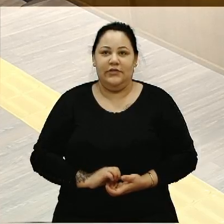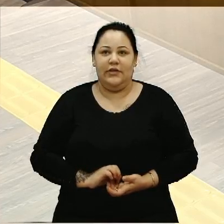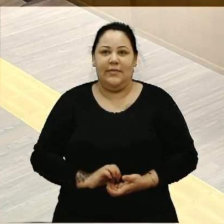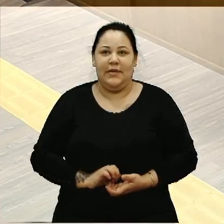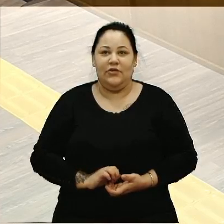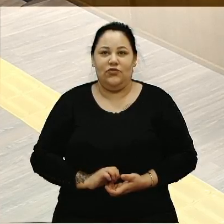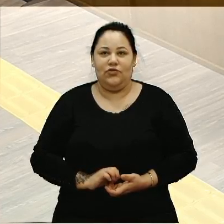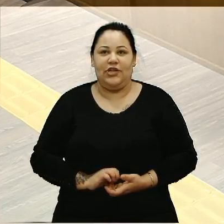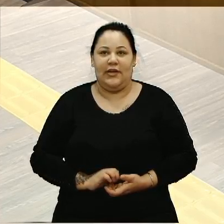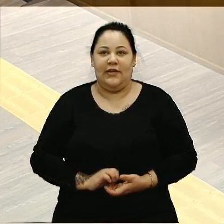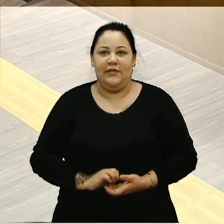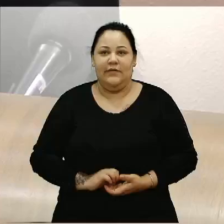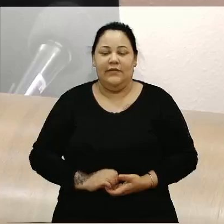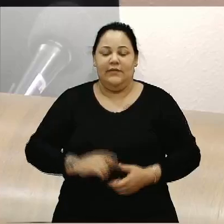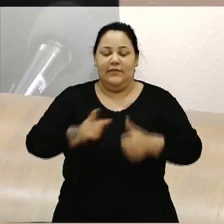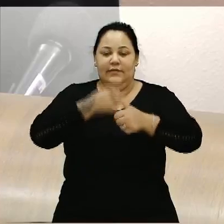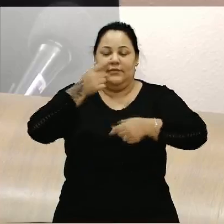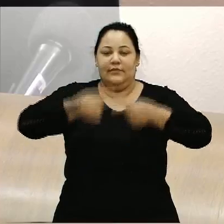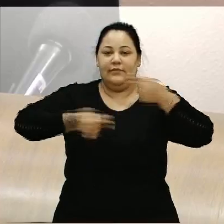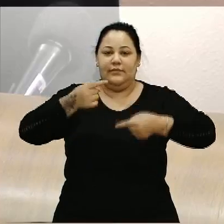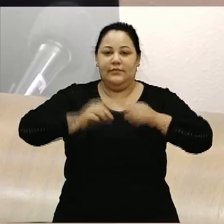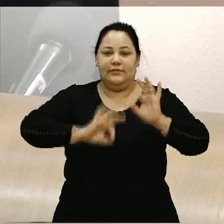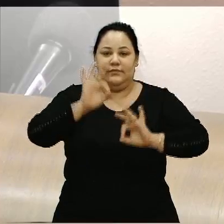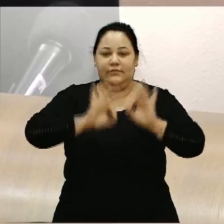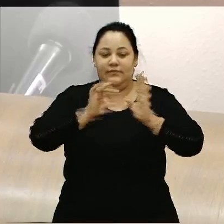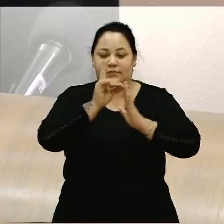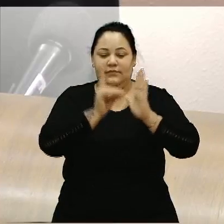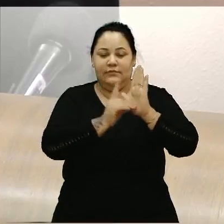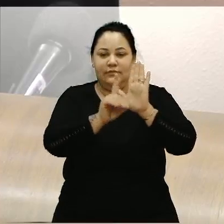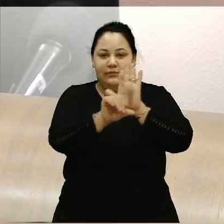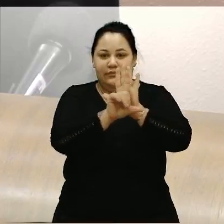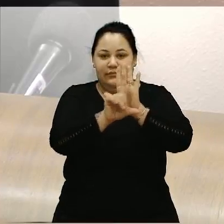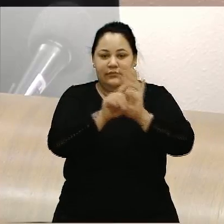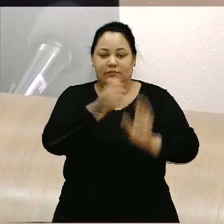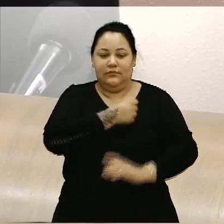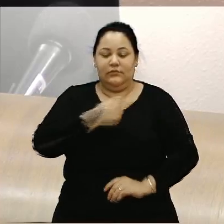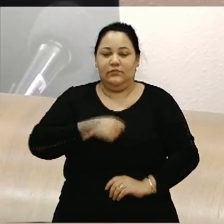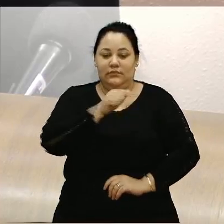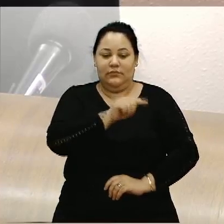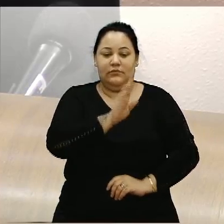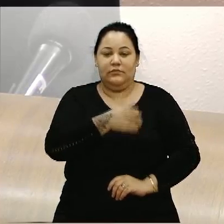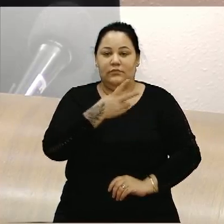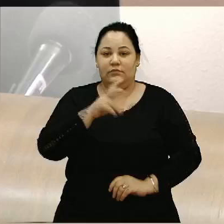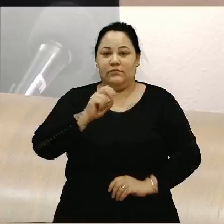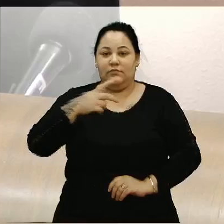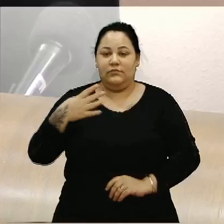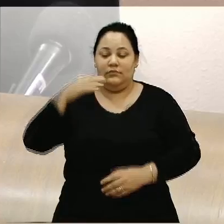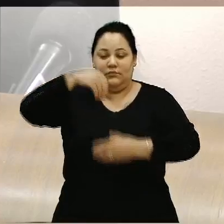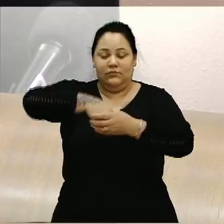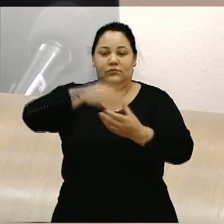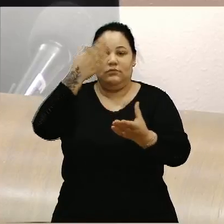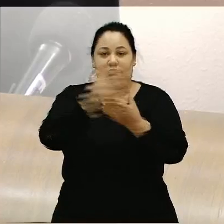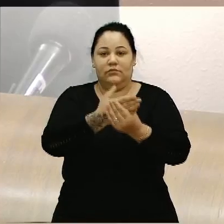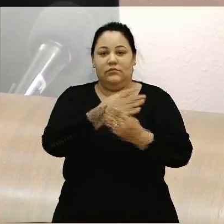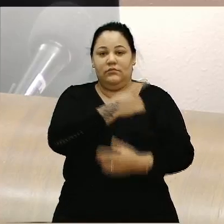Em primeira discussão, o projeto de decreto legislativo número 7/2024, contido no processo número